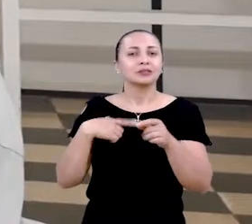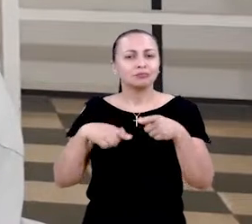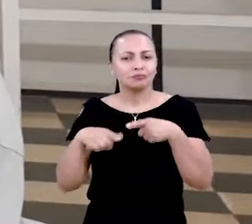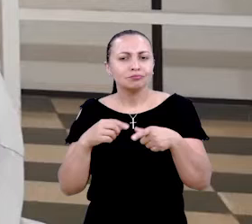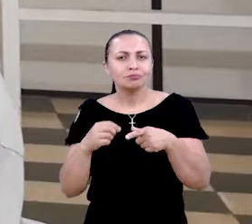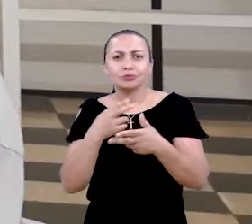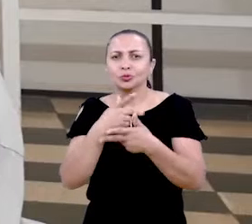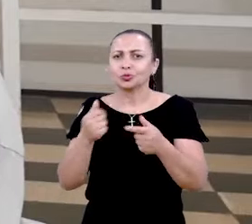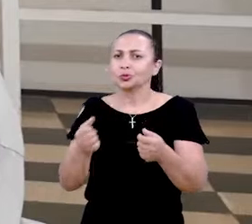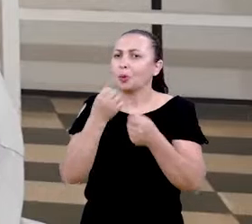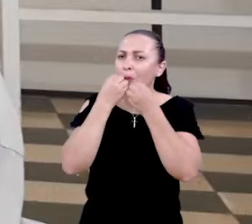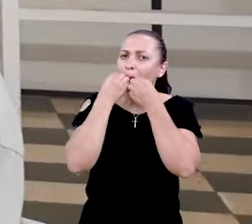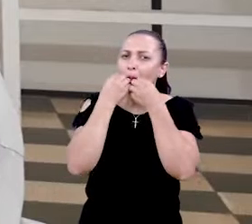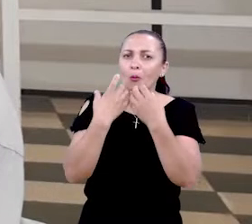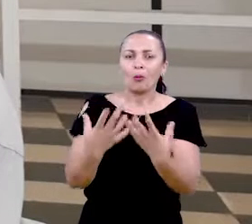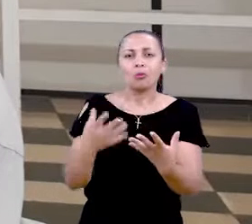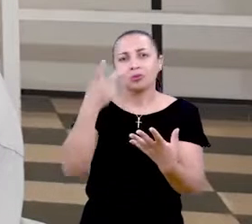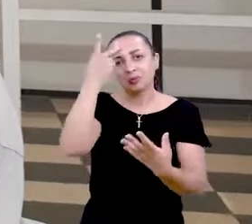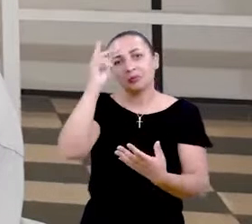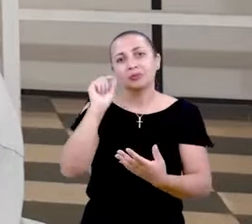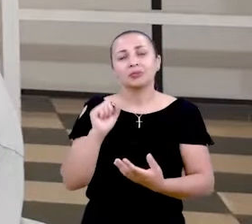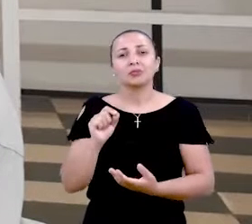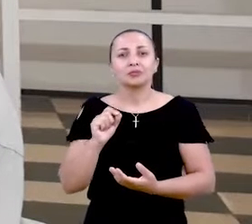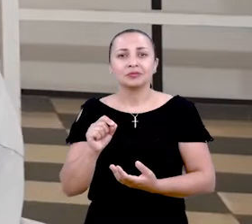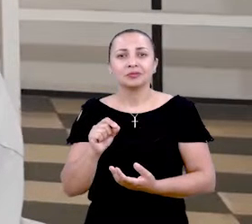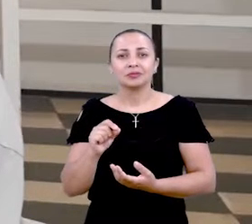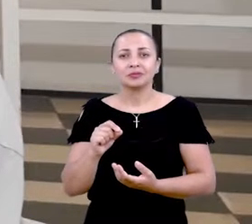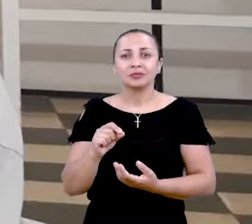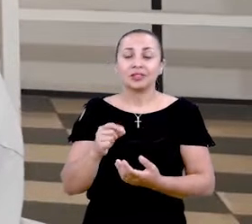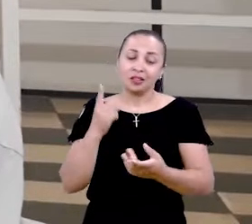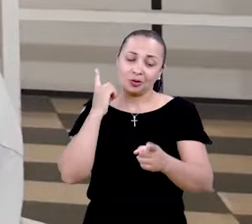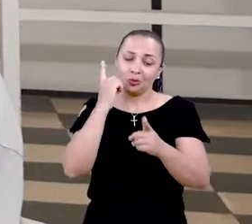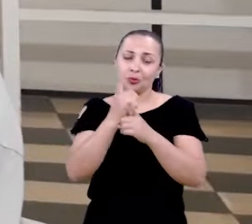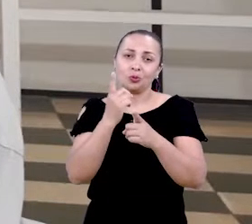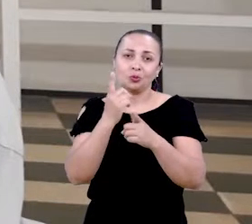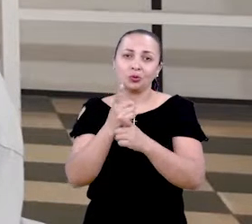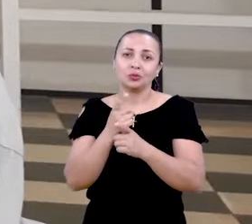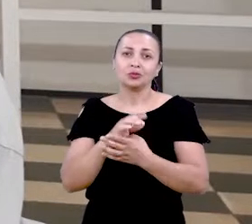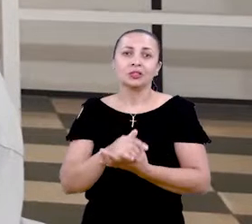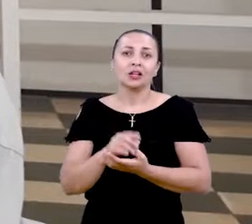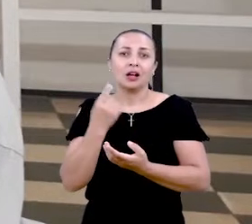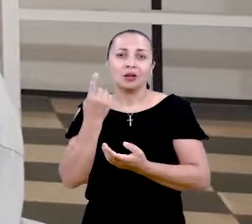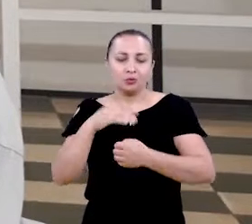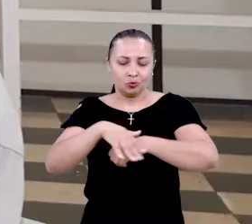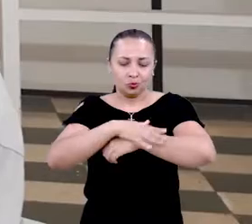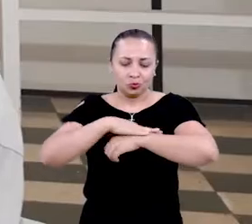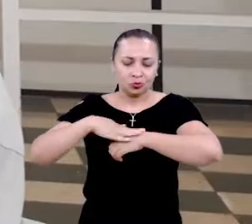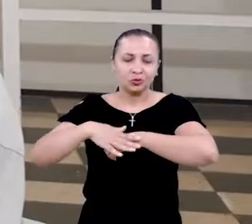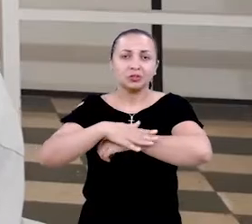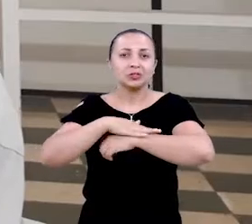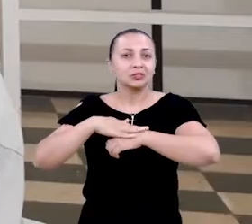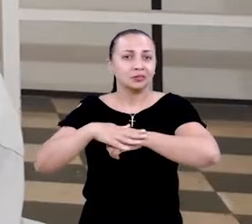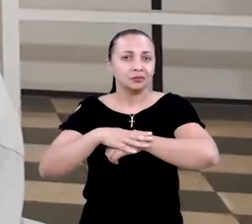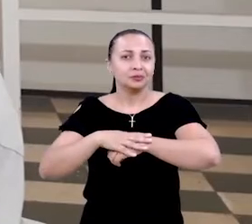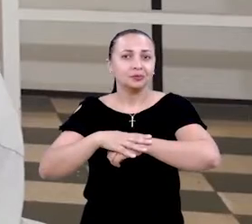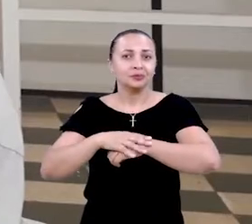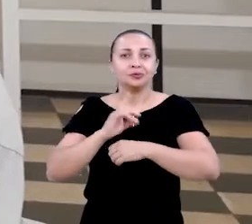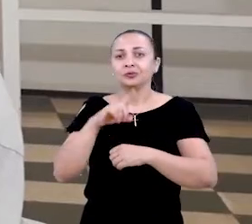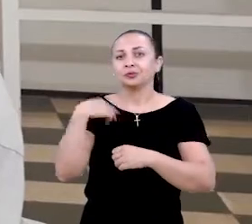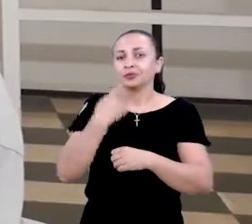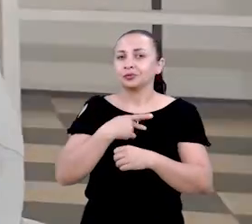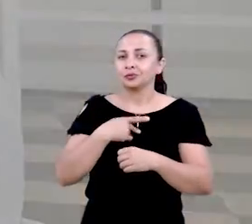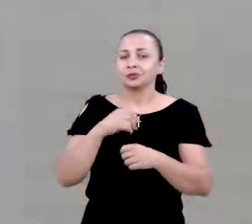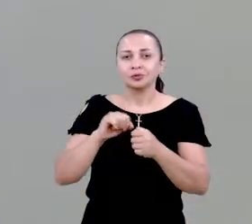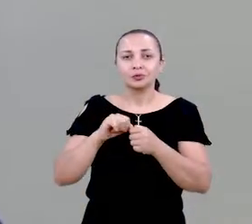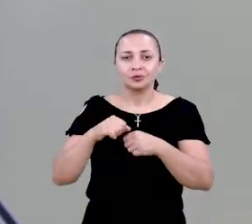propriedades muito boas para que se chegue a um creme, né? No caso, a gente encontrou